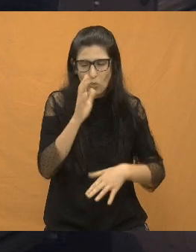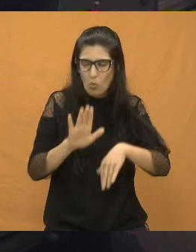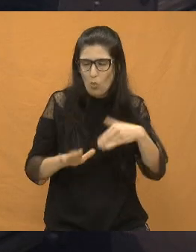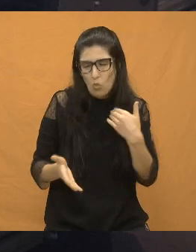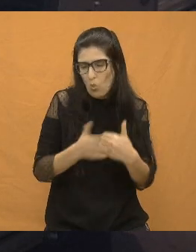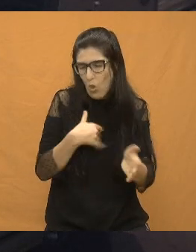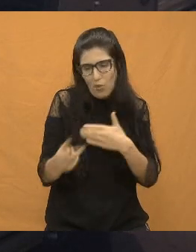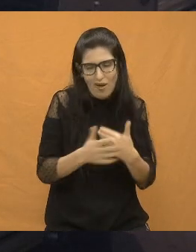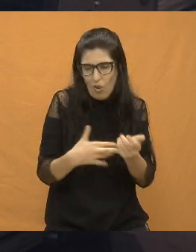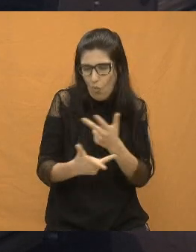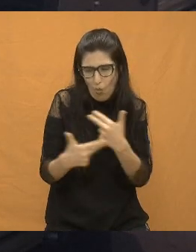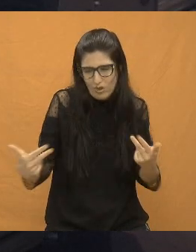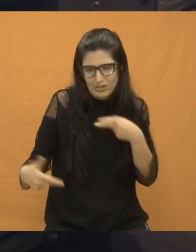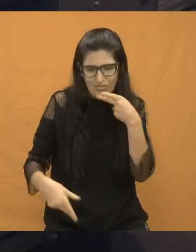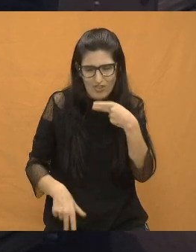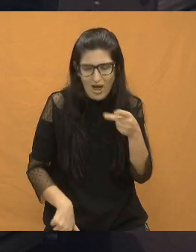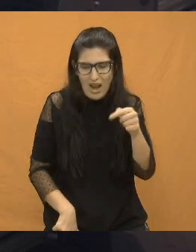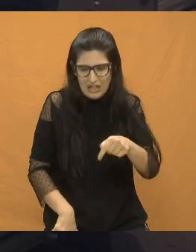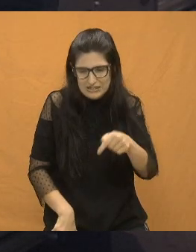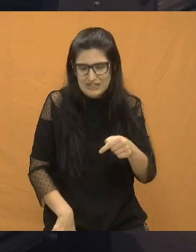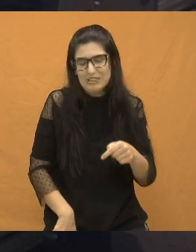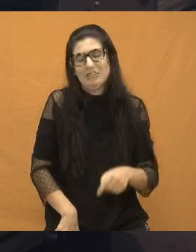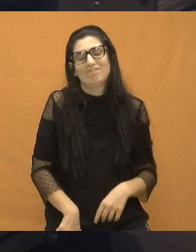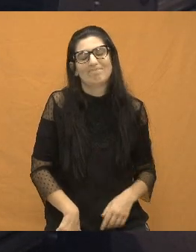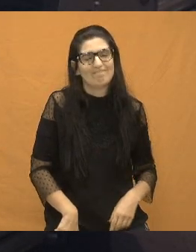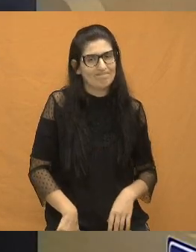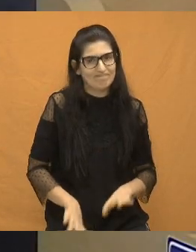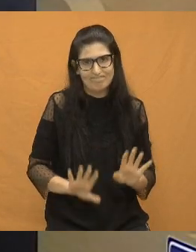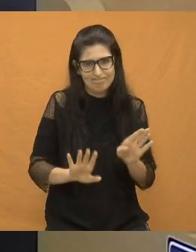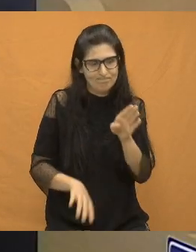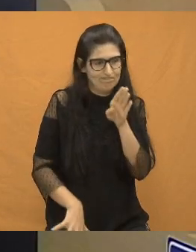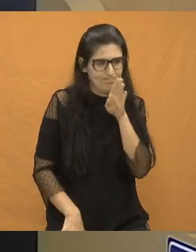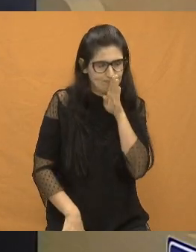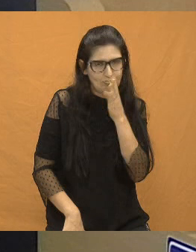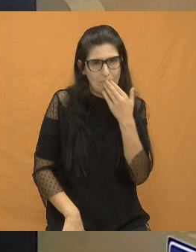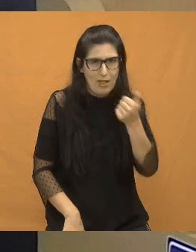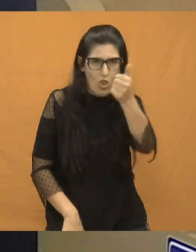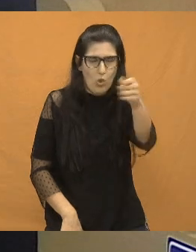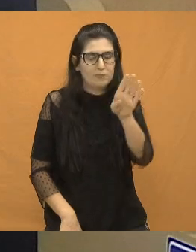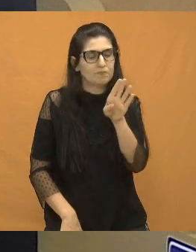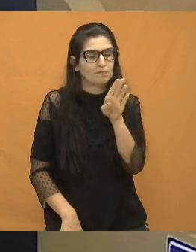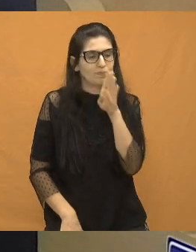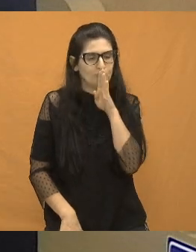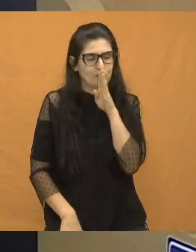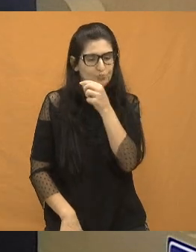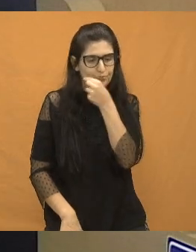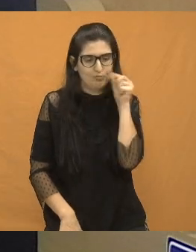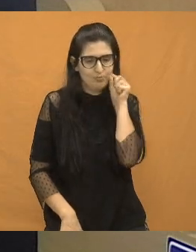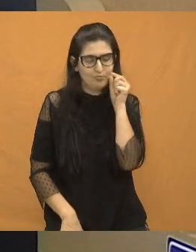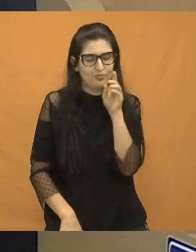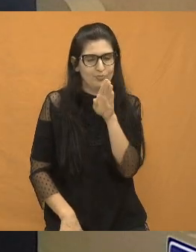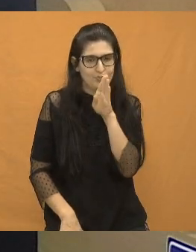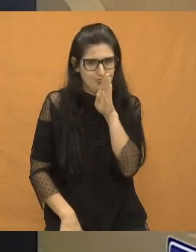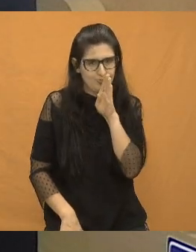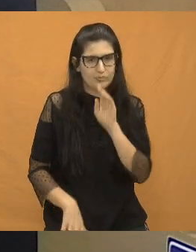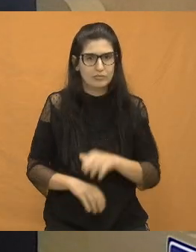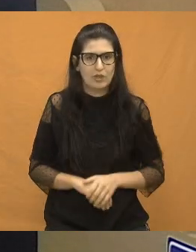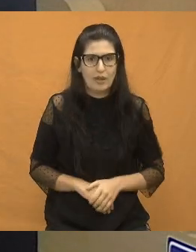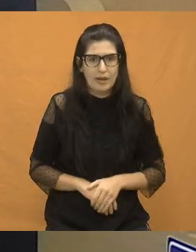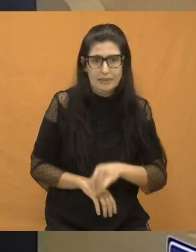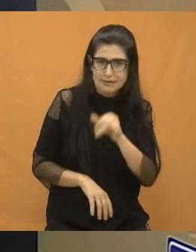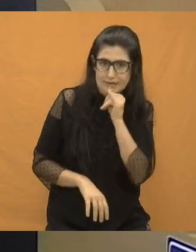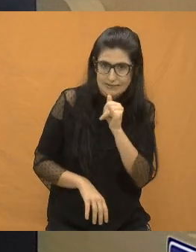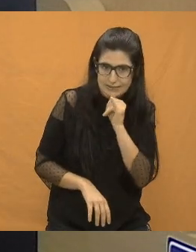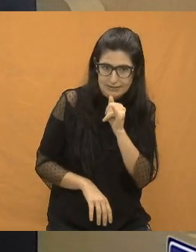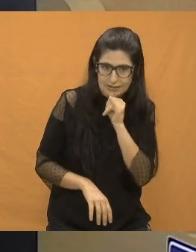aqui, eu posso dizer coisas que não são seguras, né, então acho que a Secretaria de Governo é mais indicado. Se porventura vocês